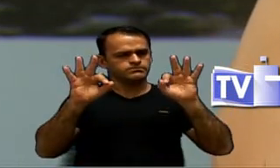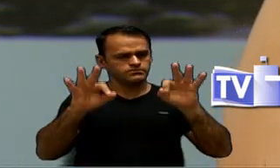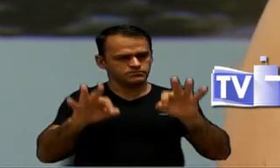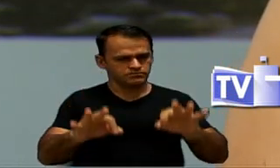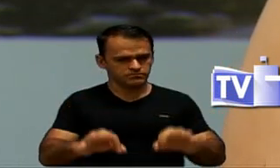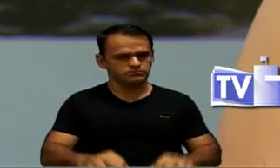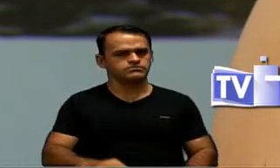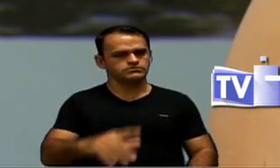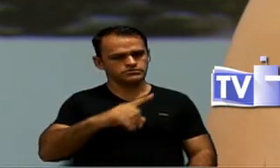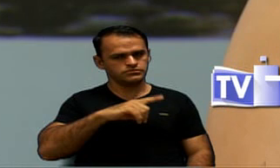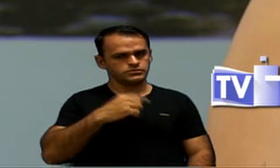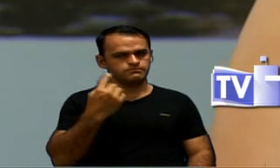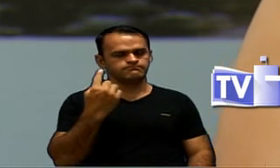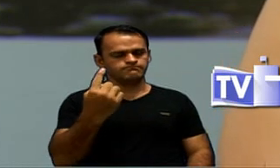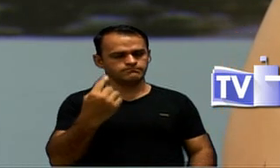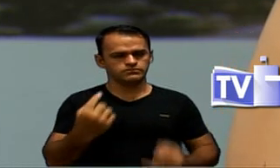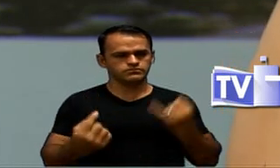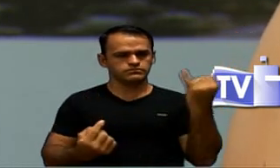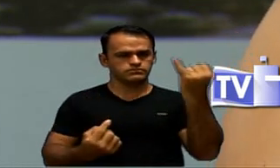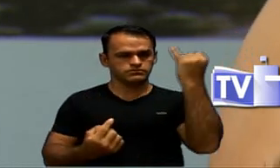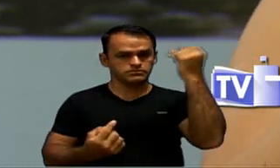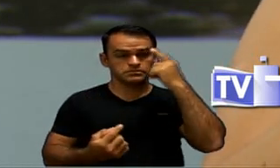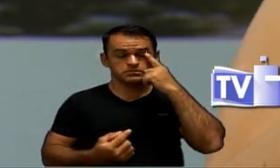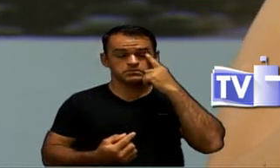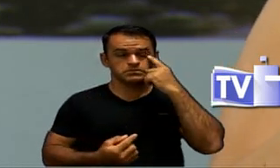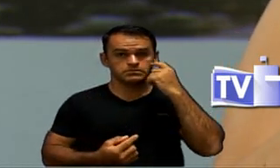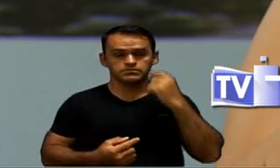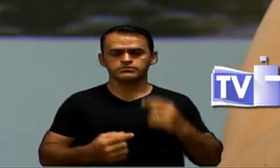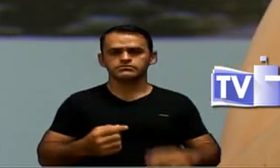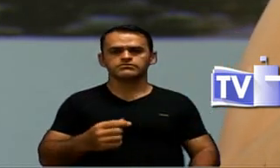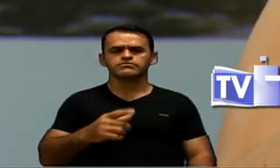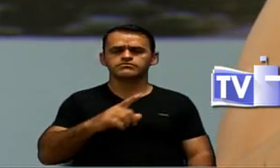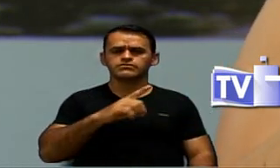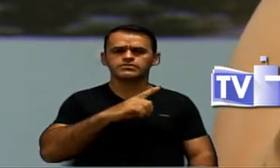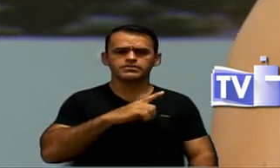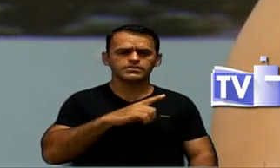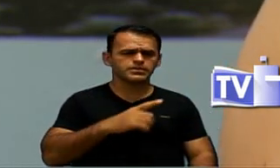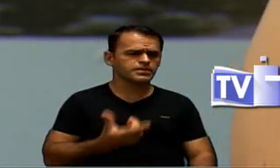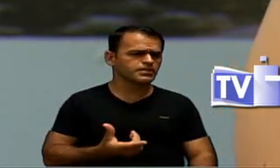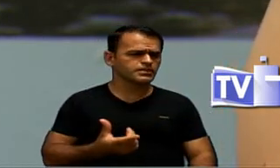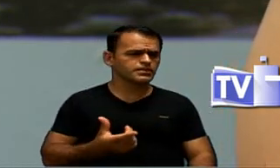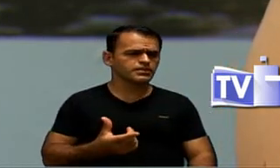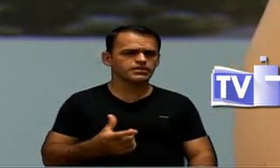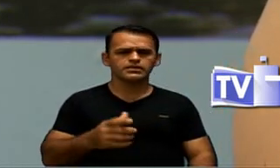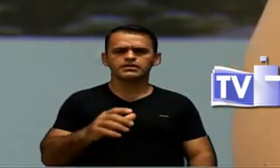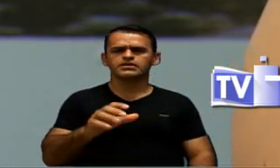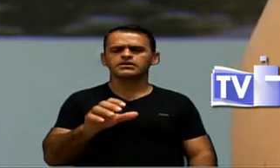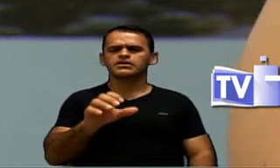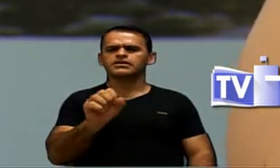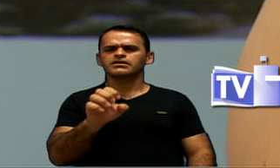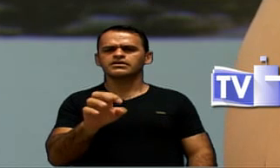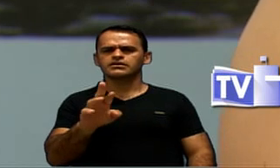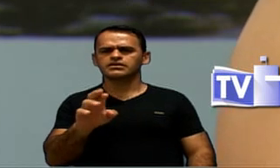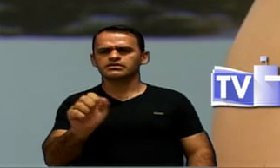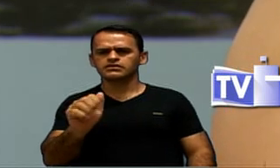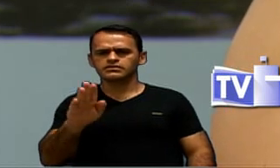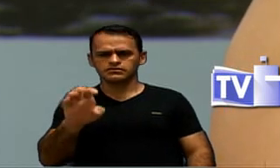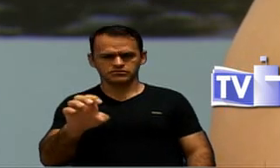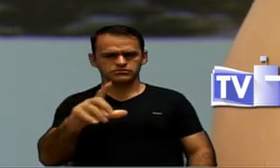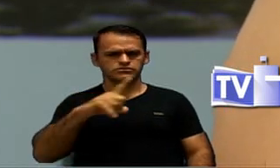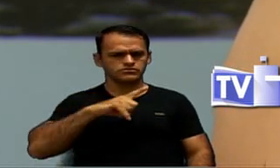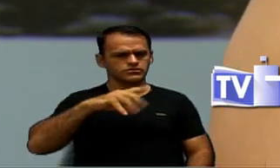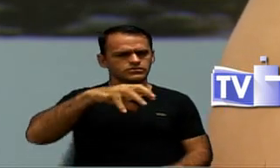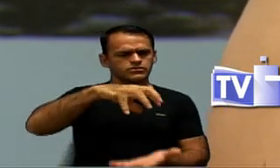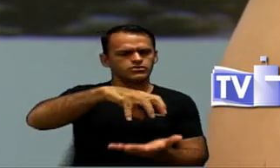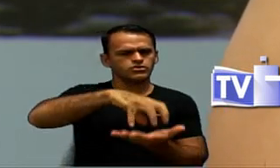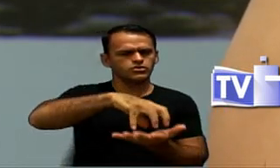extremamente importante que nós temos também, que é pioneiro em Sorocaba, que é o CERAVE. Né? O CERAVE ele é um centro,